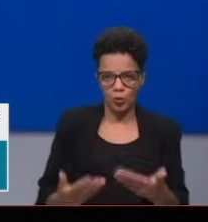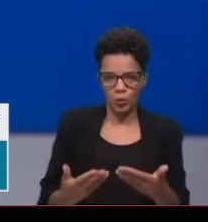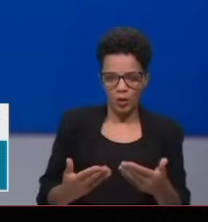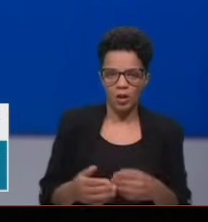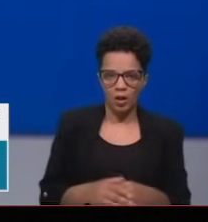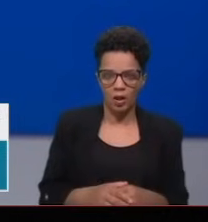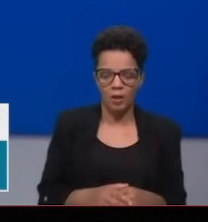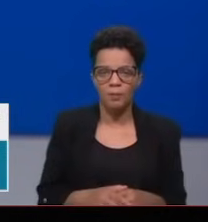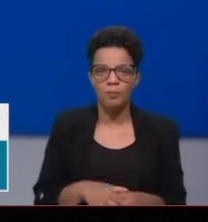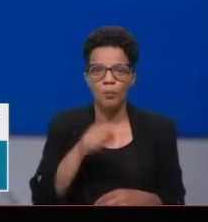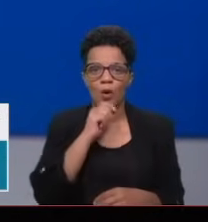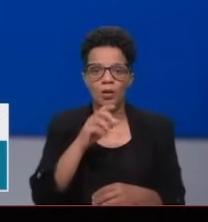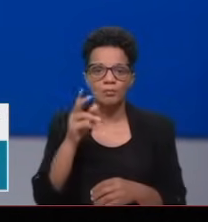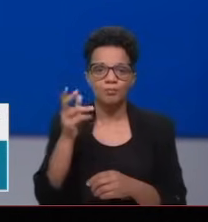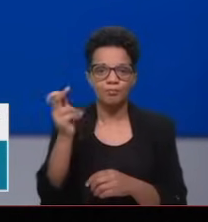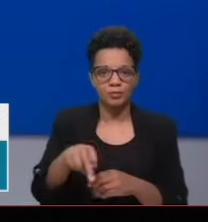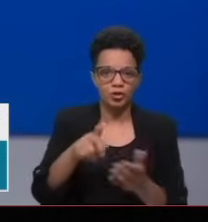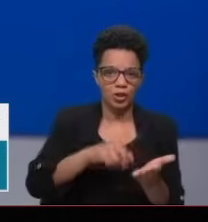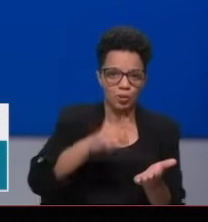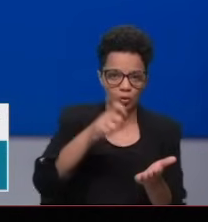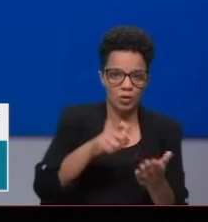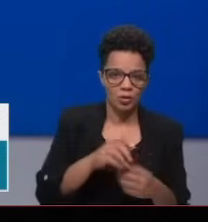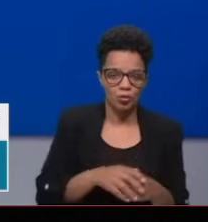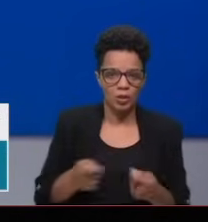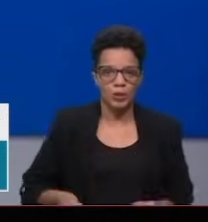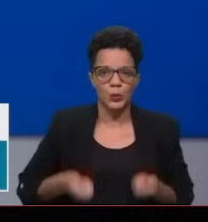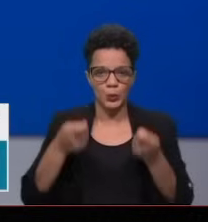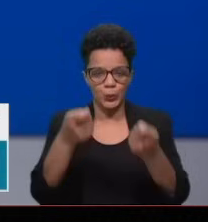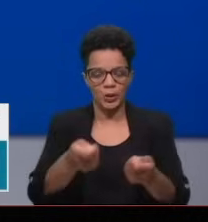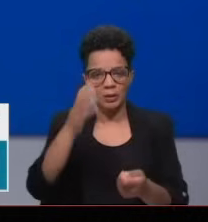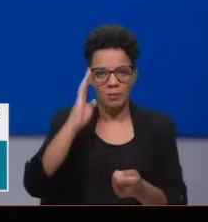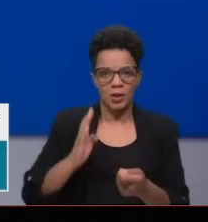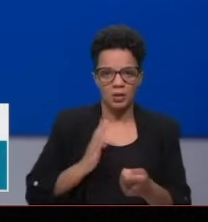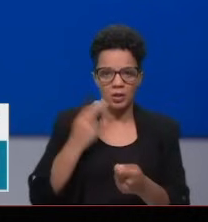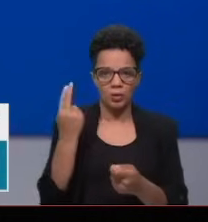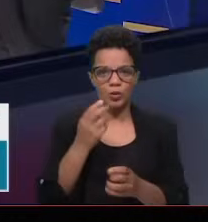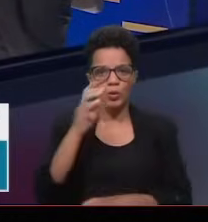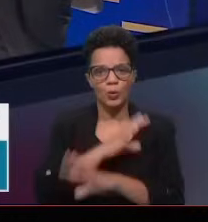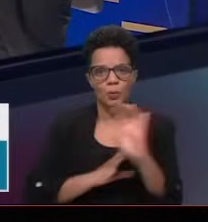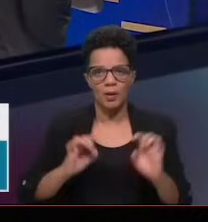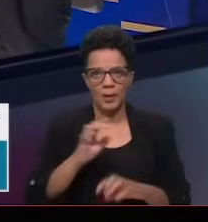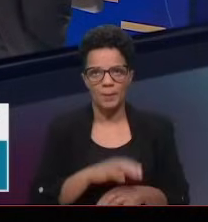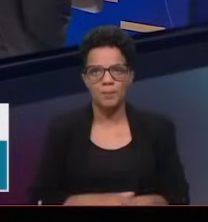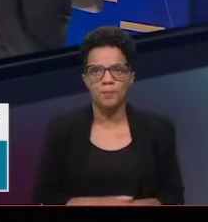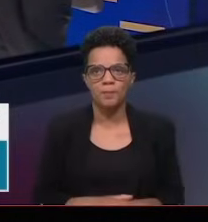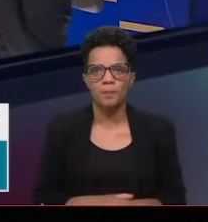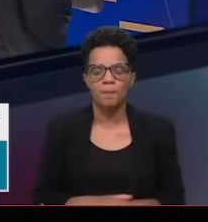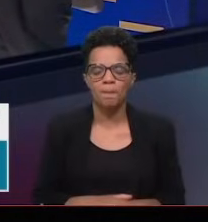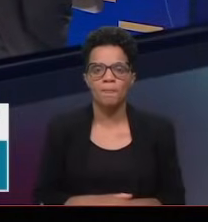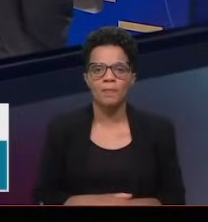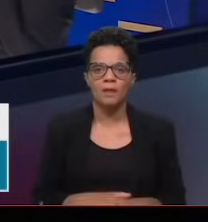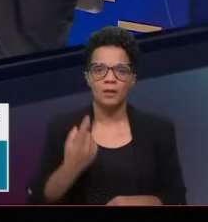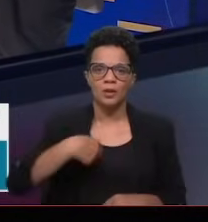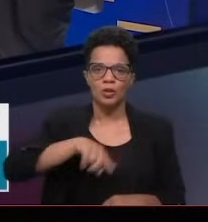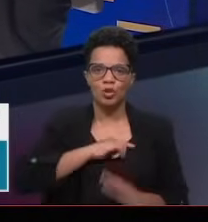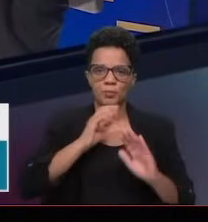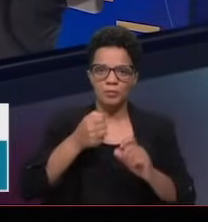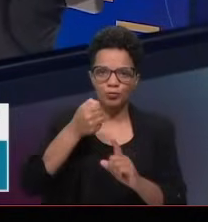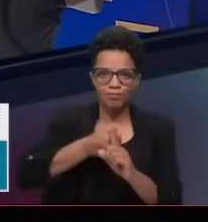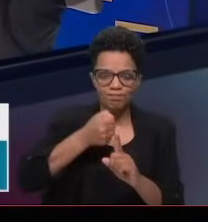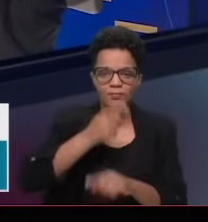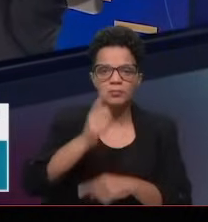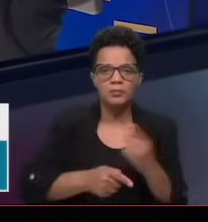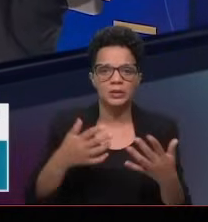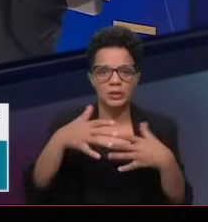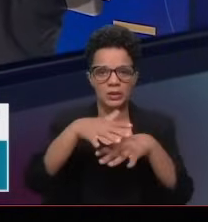expectativa do que pode acontecer nos Estados Unidos um aumento do investimento militar por parte da União Europeia aqui o que temos que trabalhar é numa melhor Integração